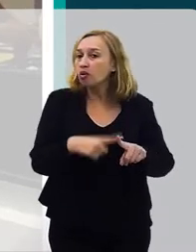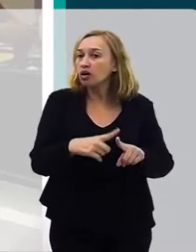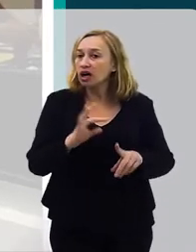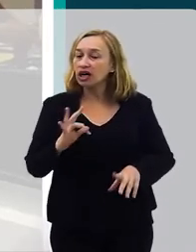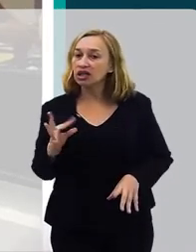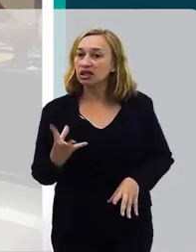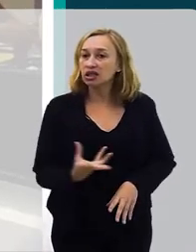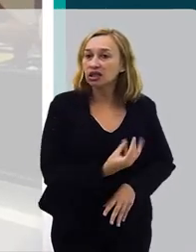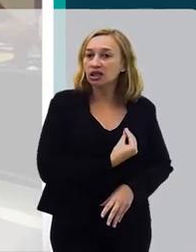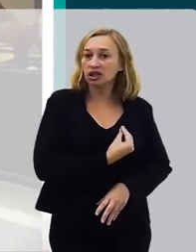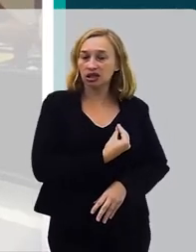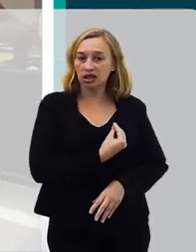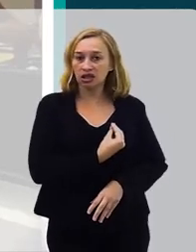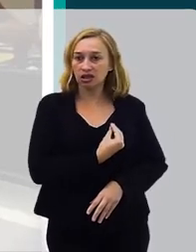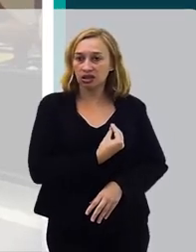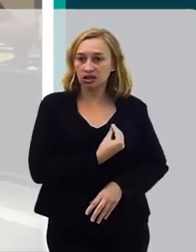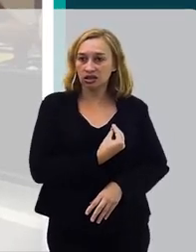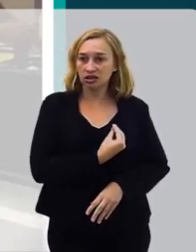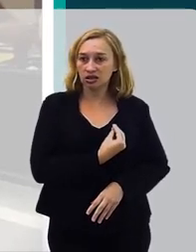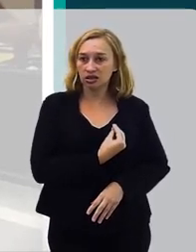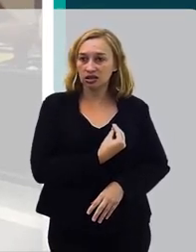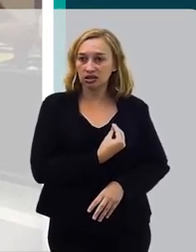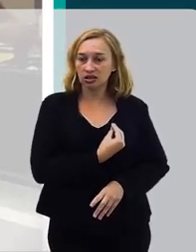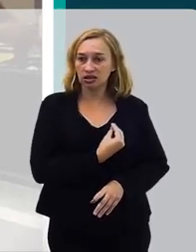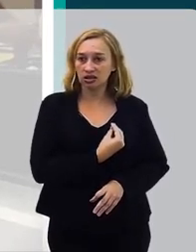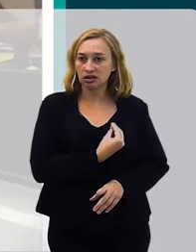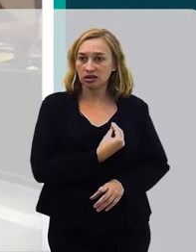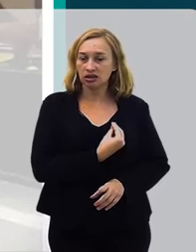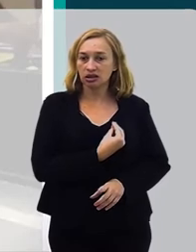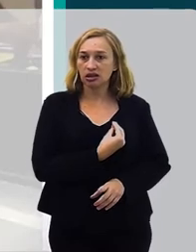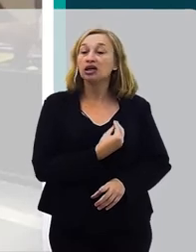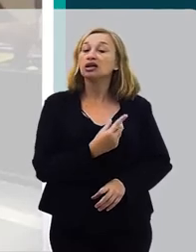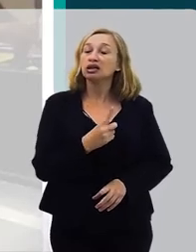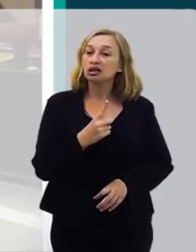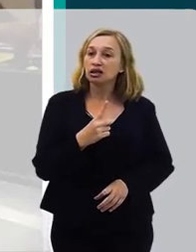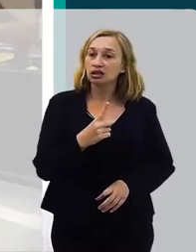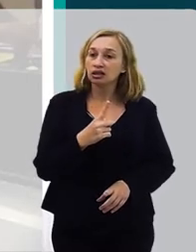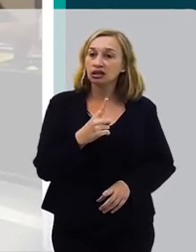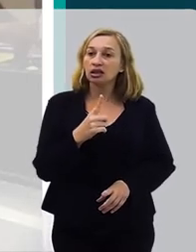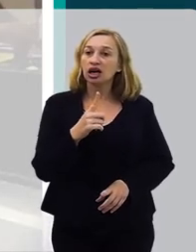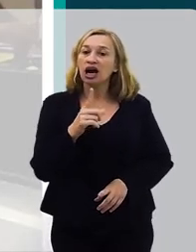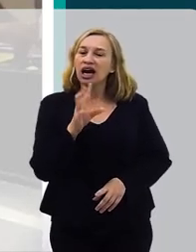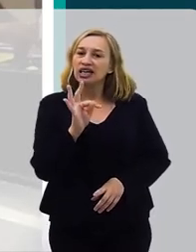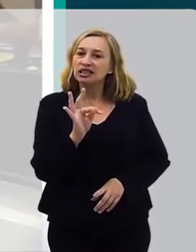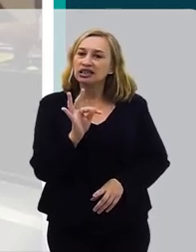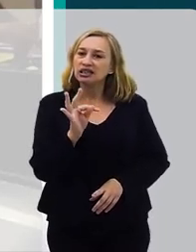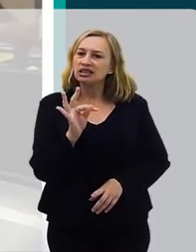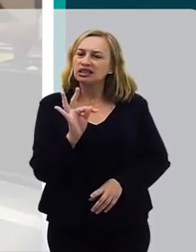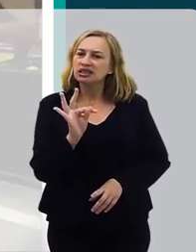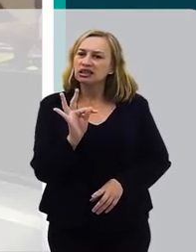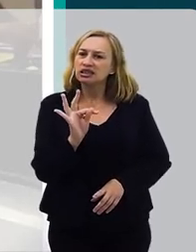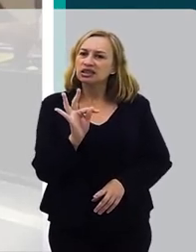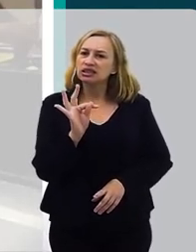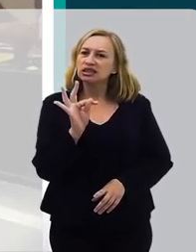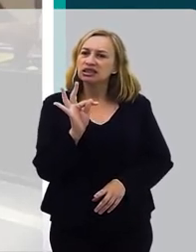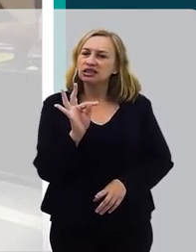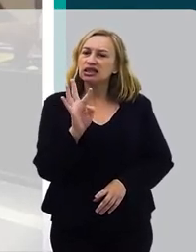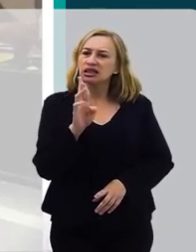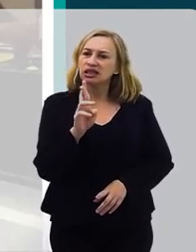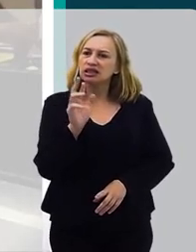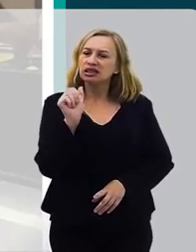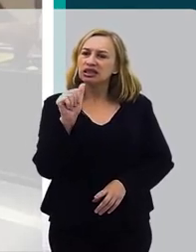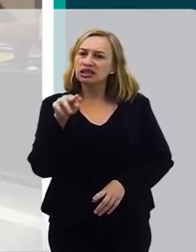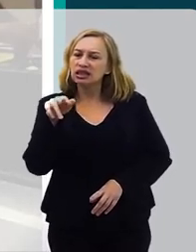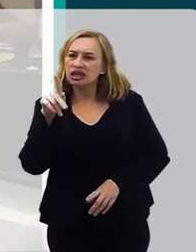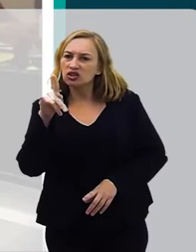porque a transfobia ela está enraizada na nossa sociedade, e mesmo tendo o